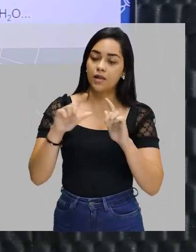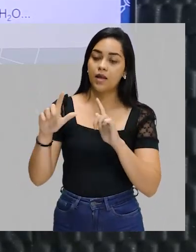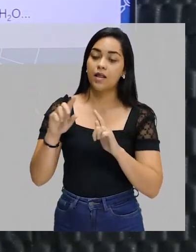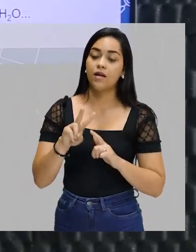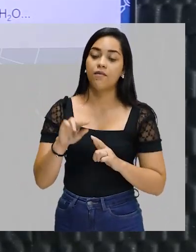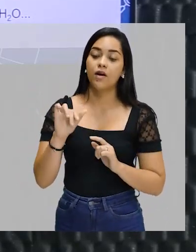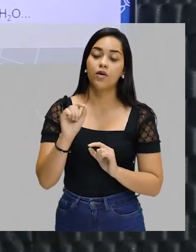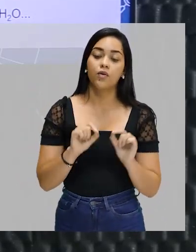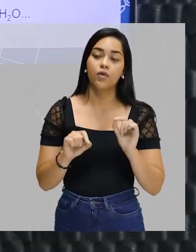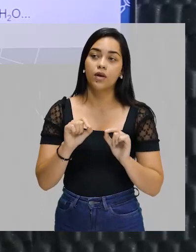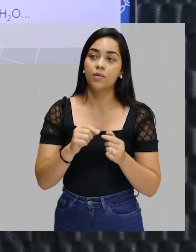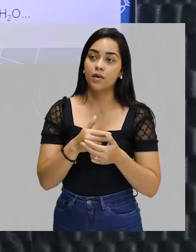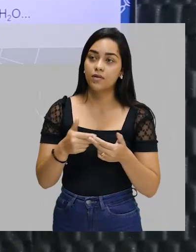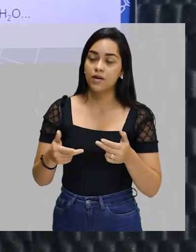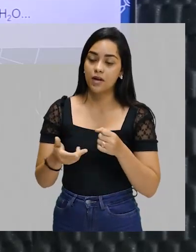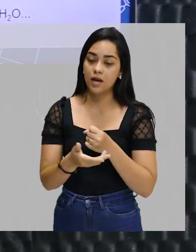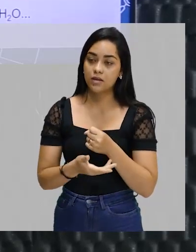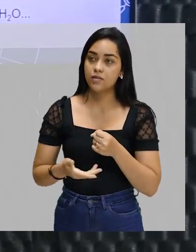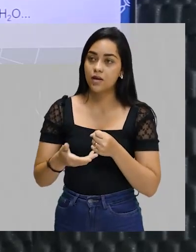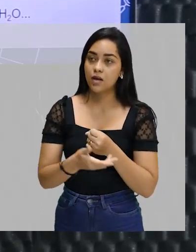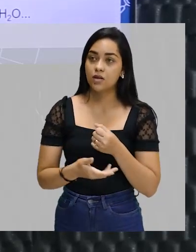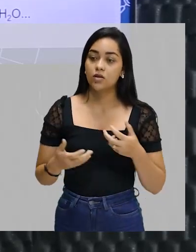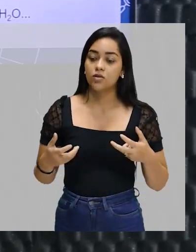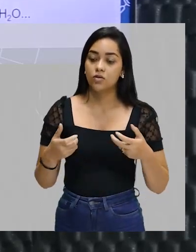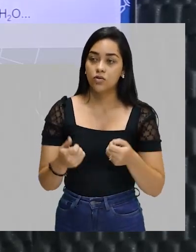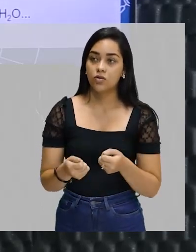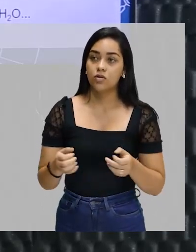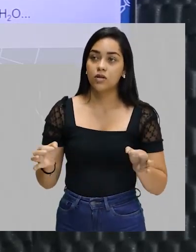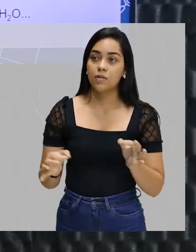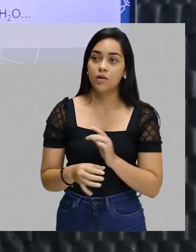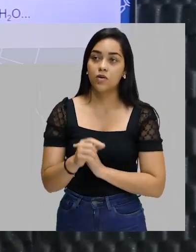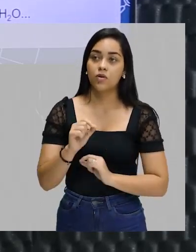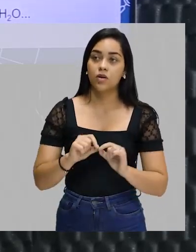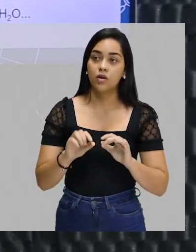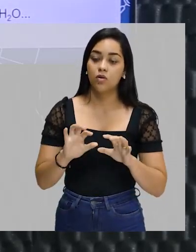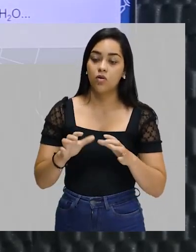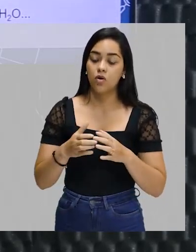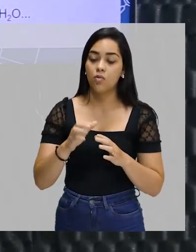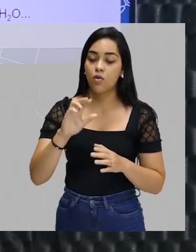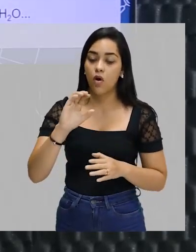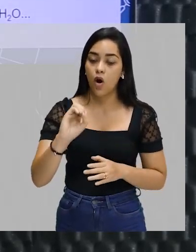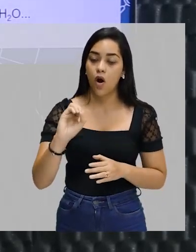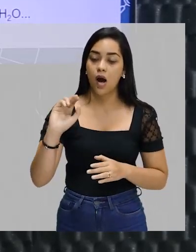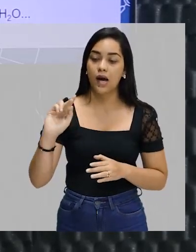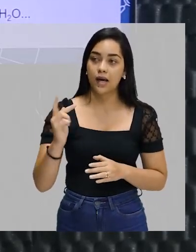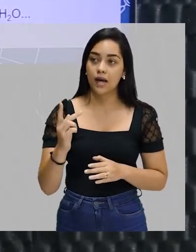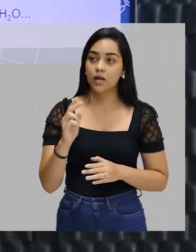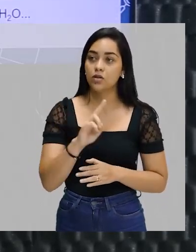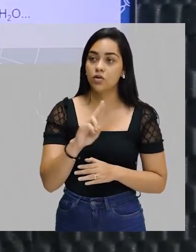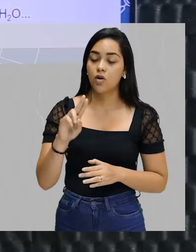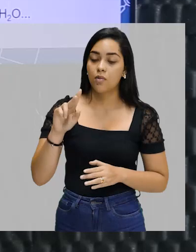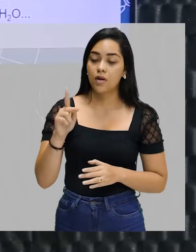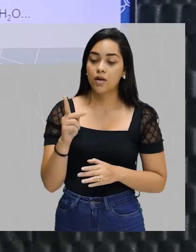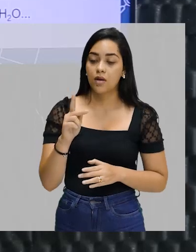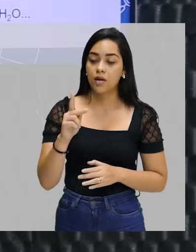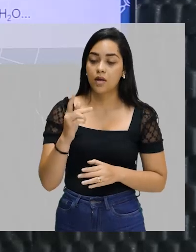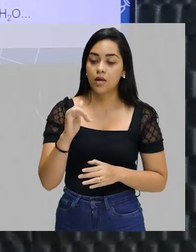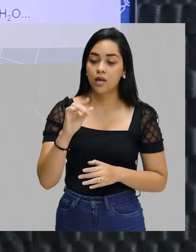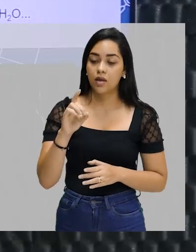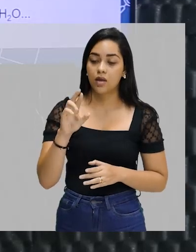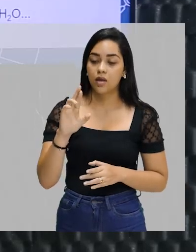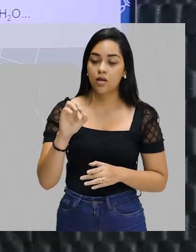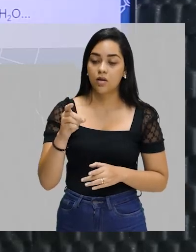ver que, para as bases, todas terminam com o grupo OH, chamamos de